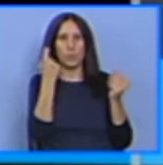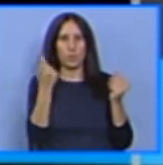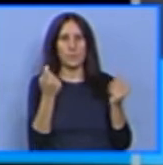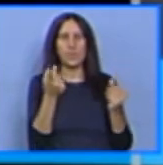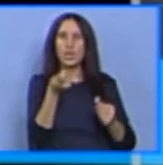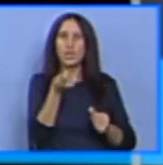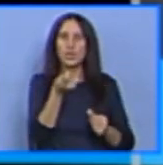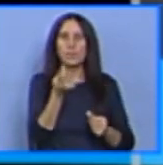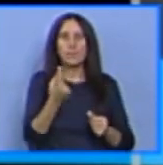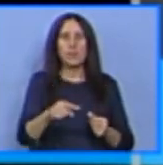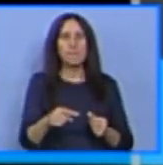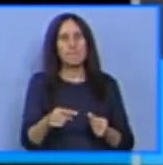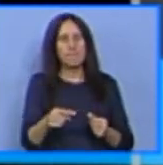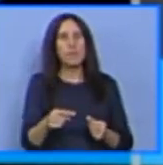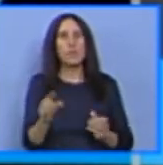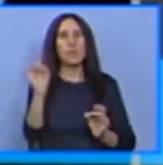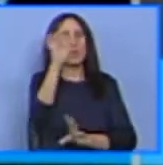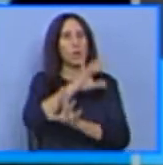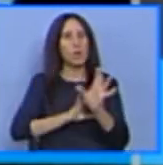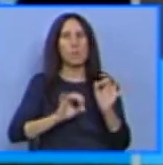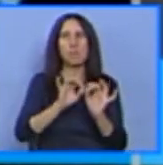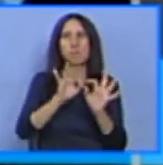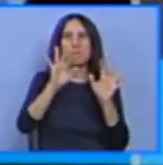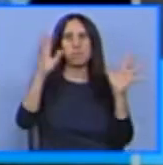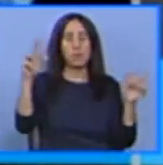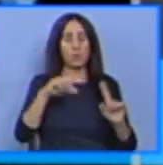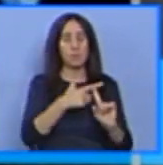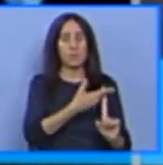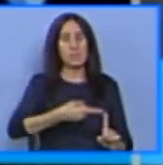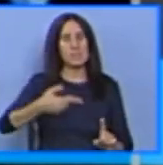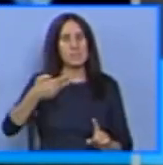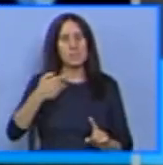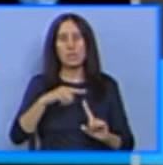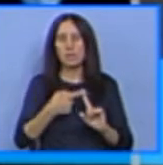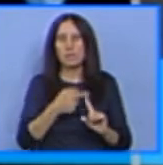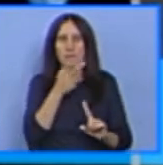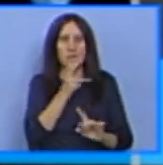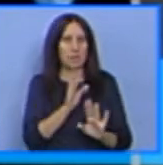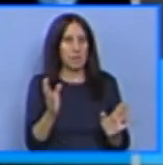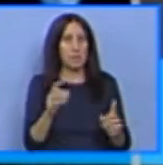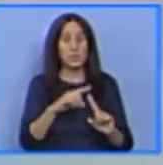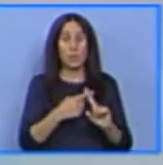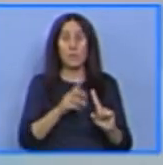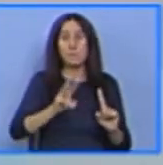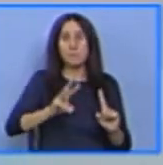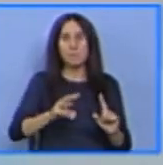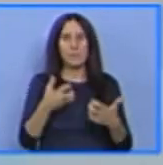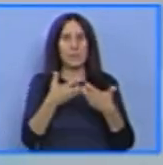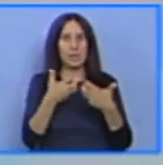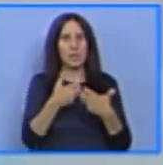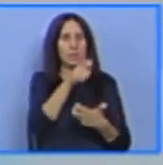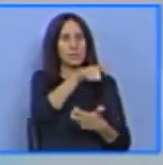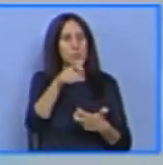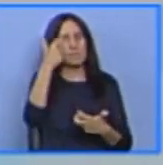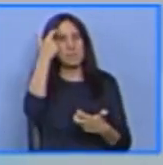pouco, digamos, que se espalhava pela Europa toda. As pessoas, 1917 é um ano terrível, Portanto, já era o terceiro ano da guerra. As pessoas tinham pensado